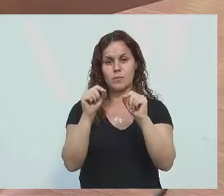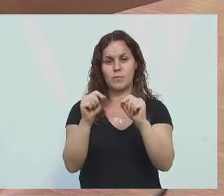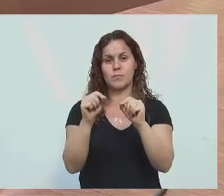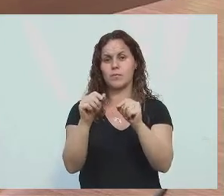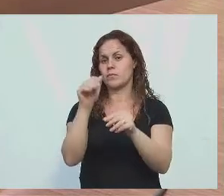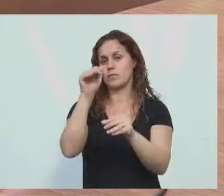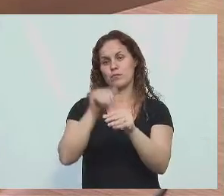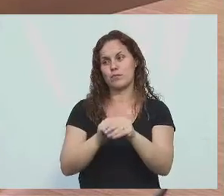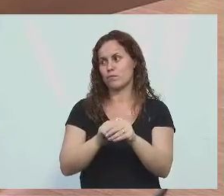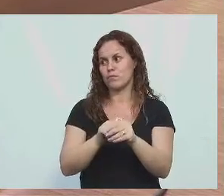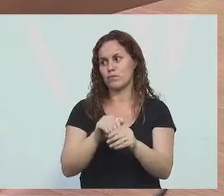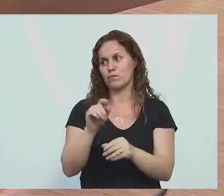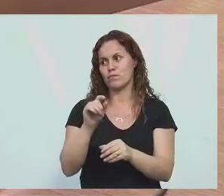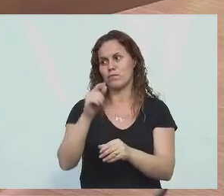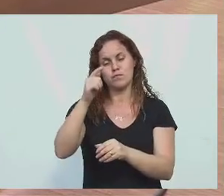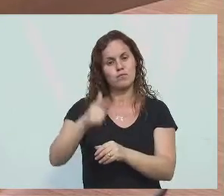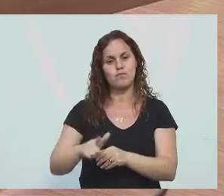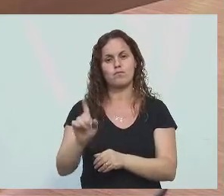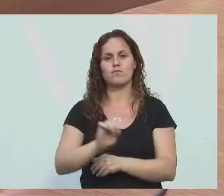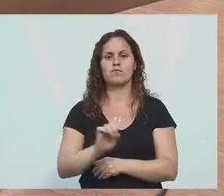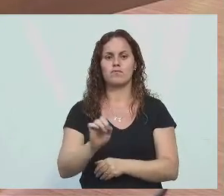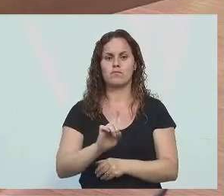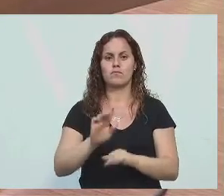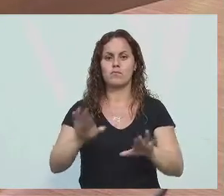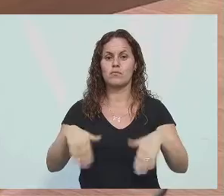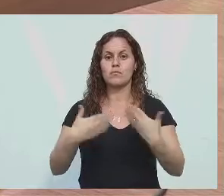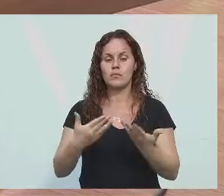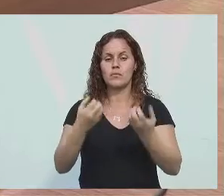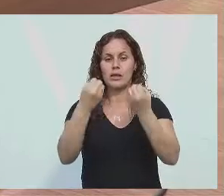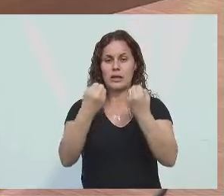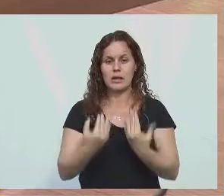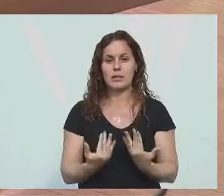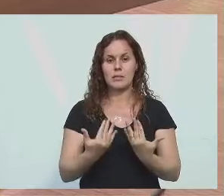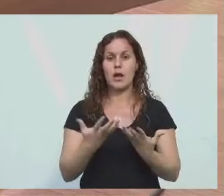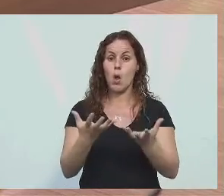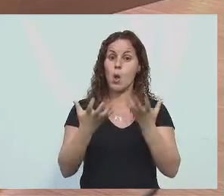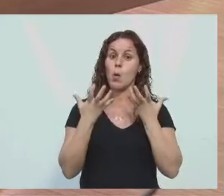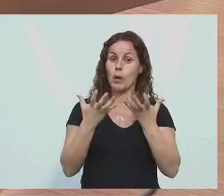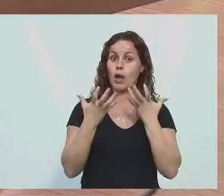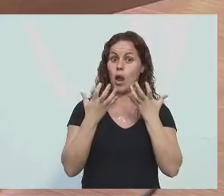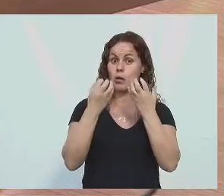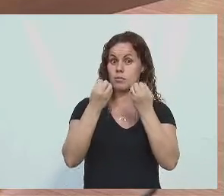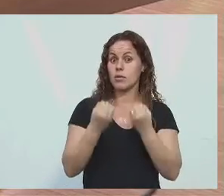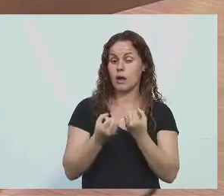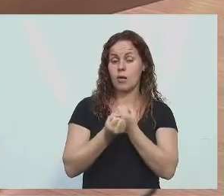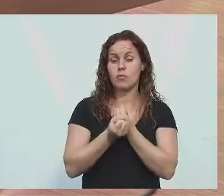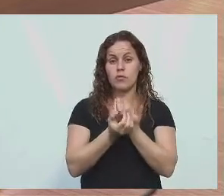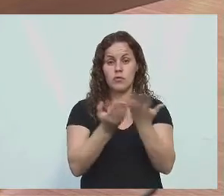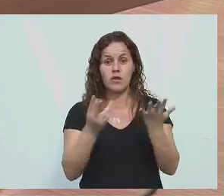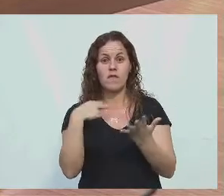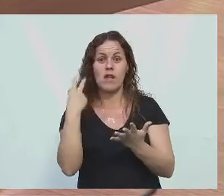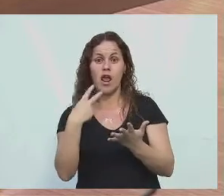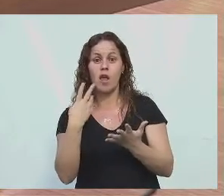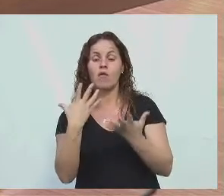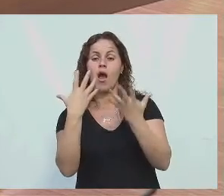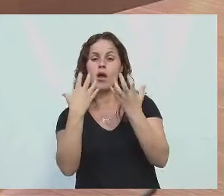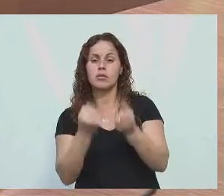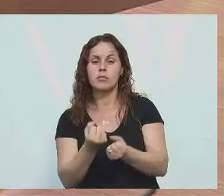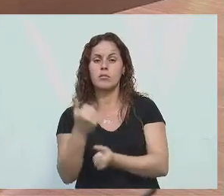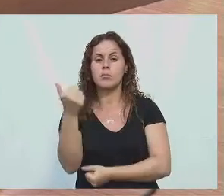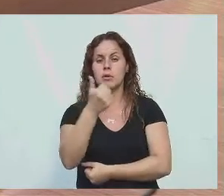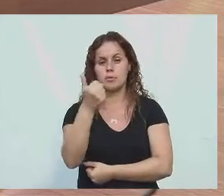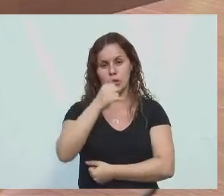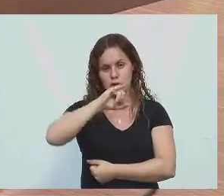reeleição. Bom, ao dizer isso, o que eu quero dizer para os vereadores que vão assumir no dia 1º de